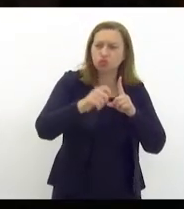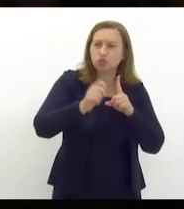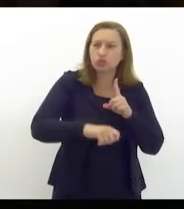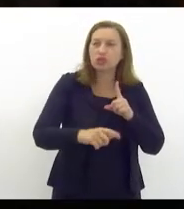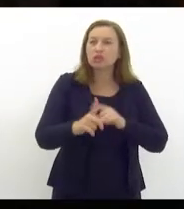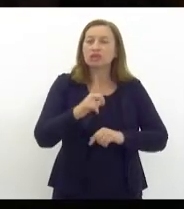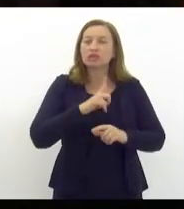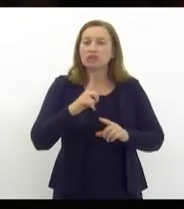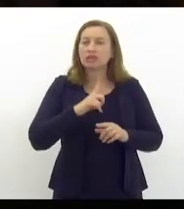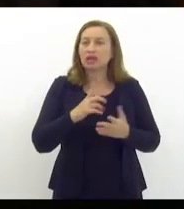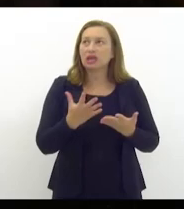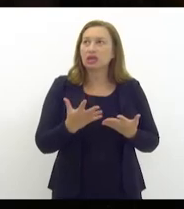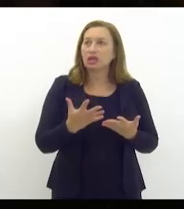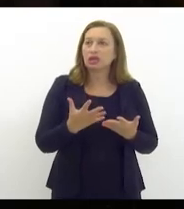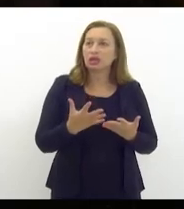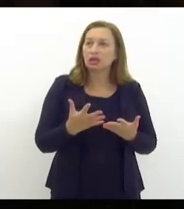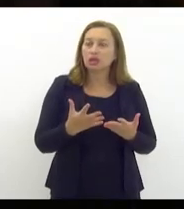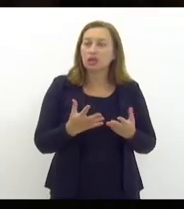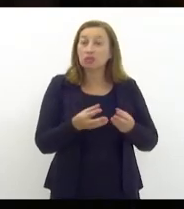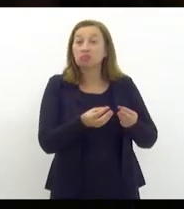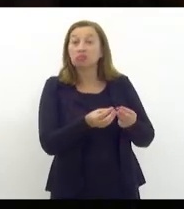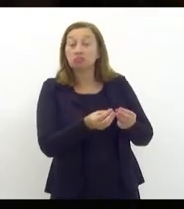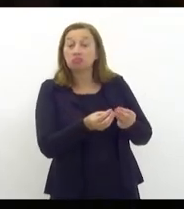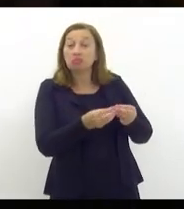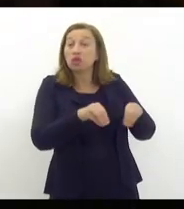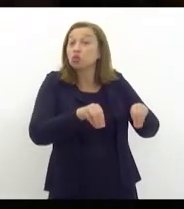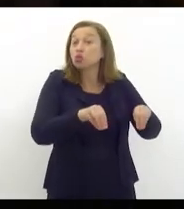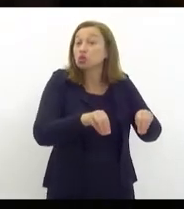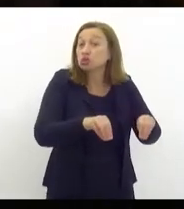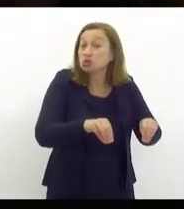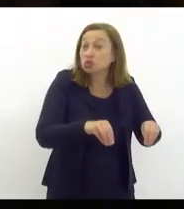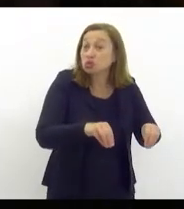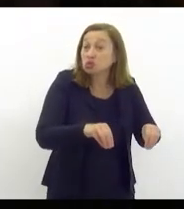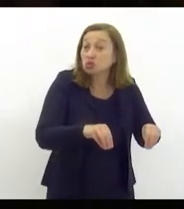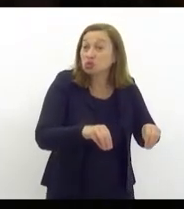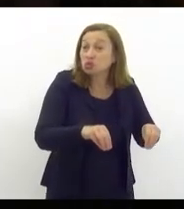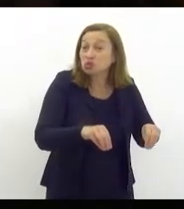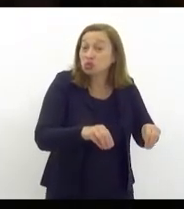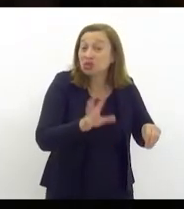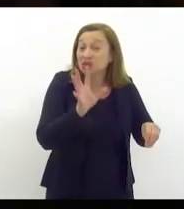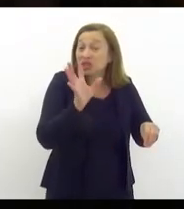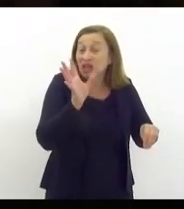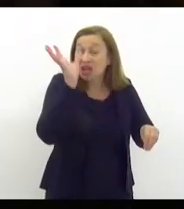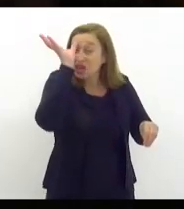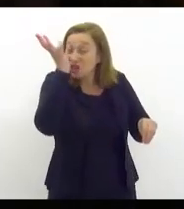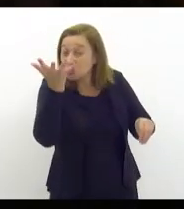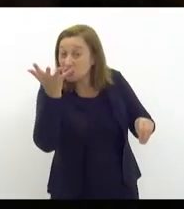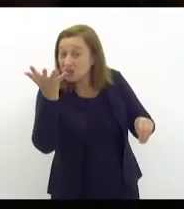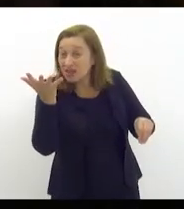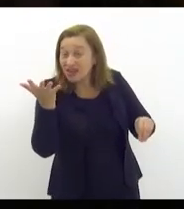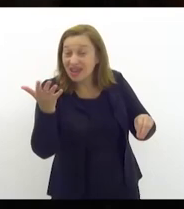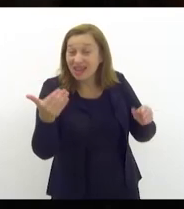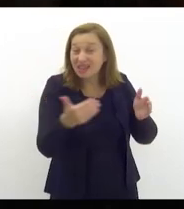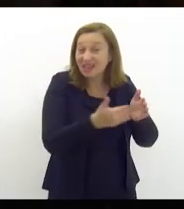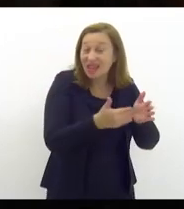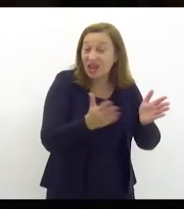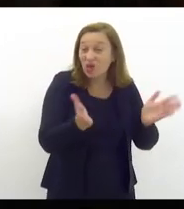existem ameaças, arremedos, e as soluções concretas não